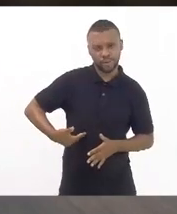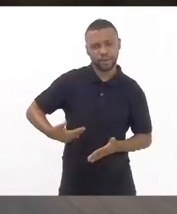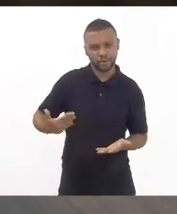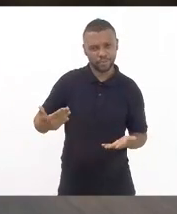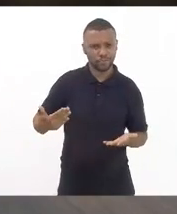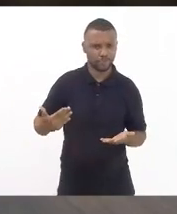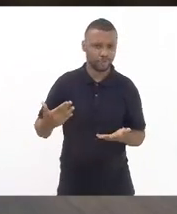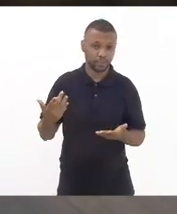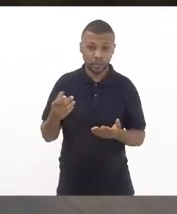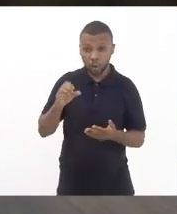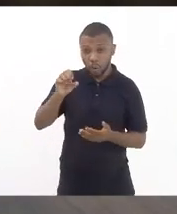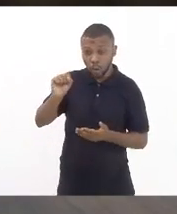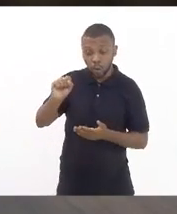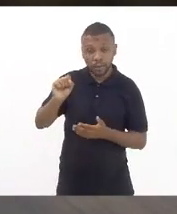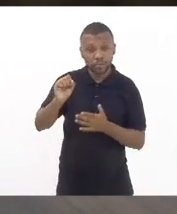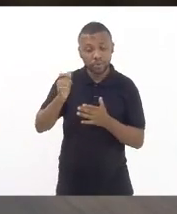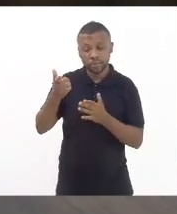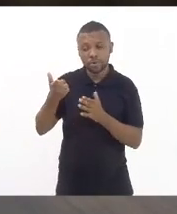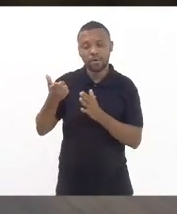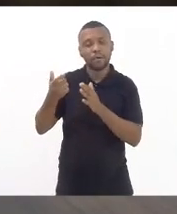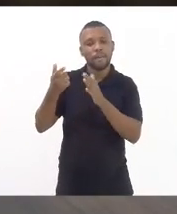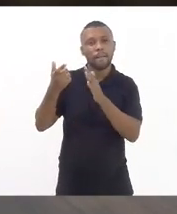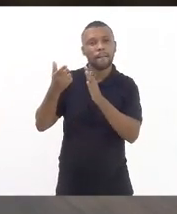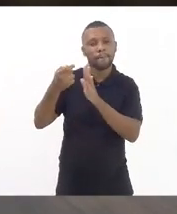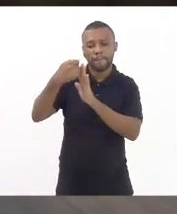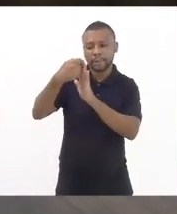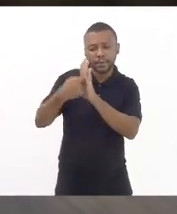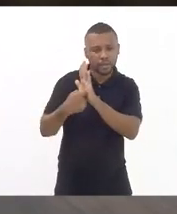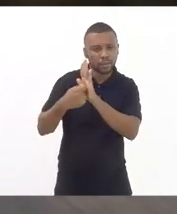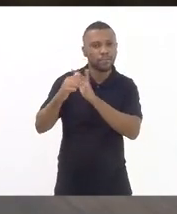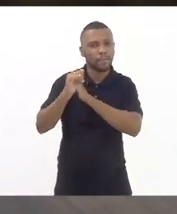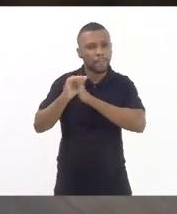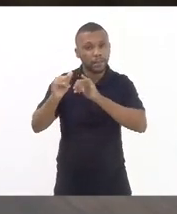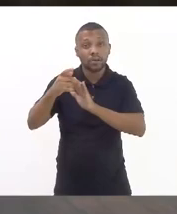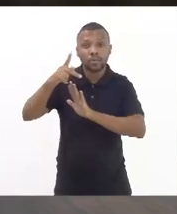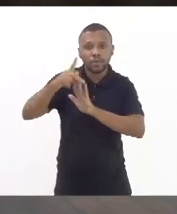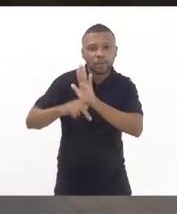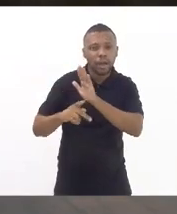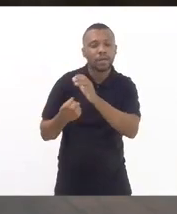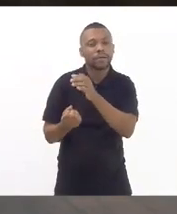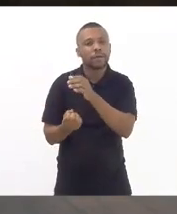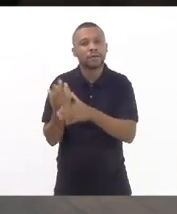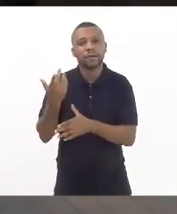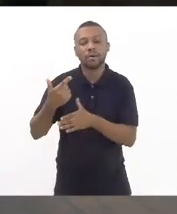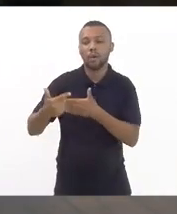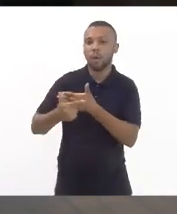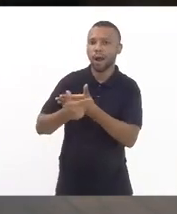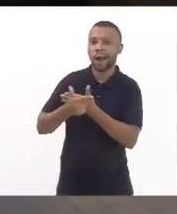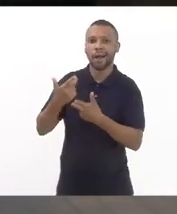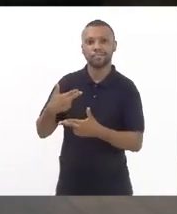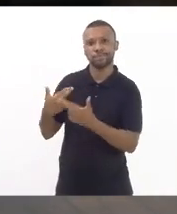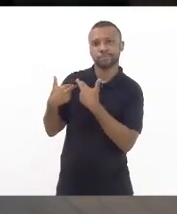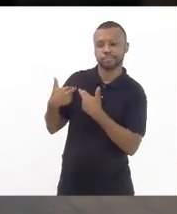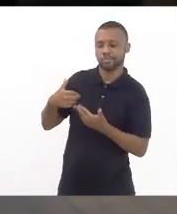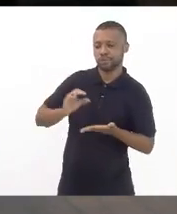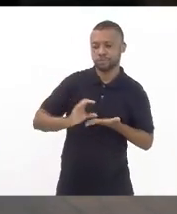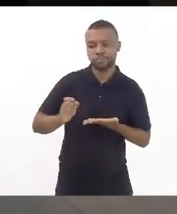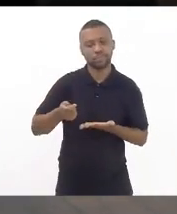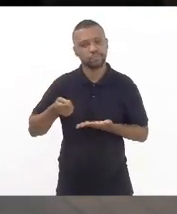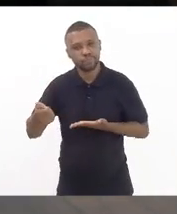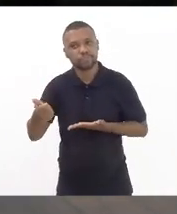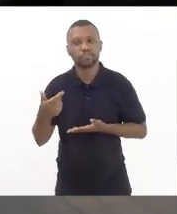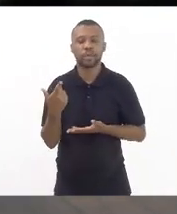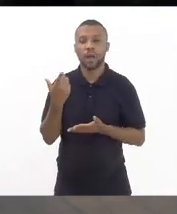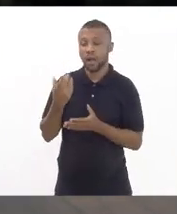Executivo publicadas ontem. São projetos que alteram ou criam cargos, carreiras e órgãos dentro da